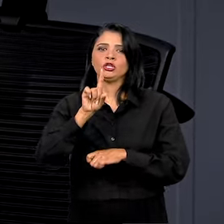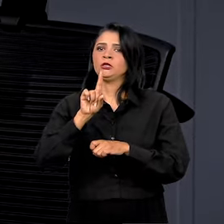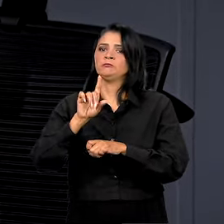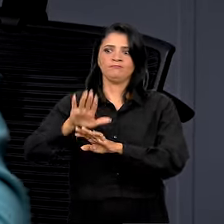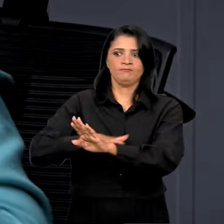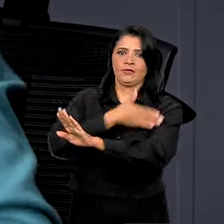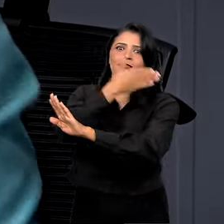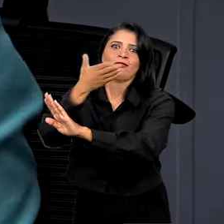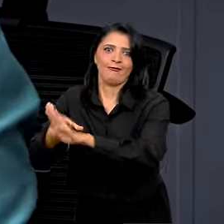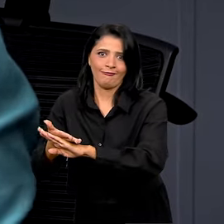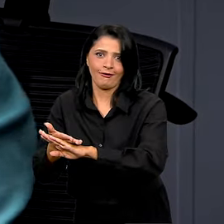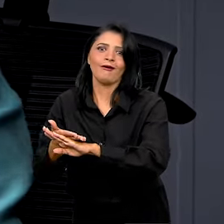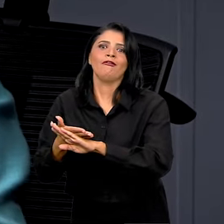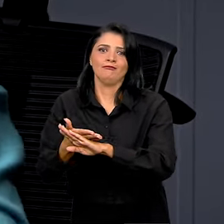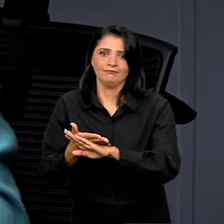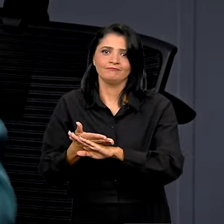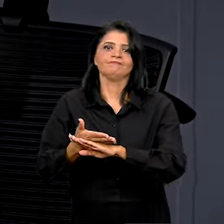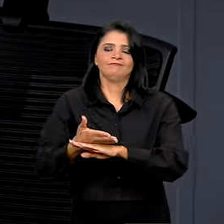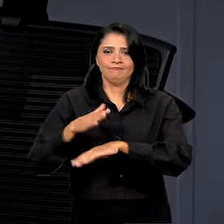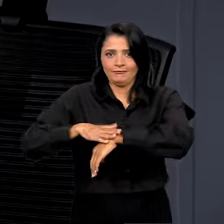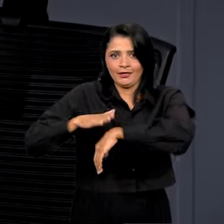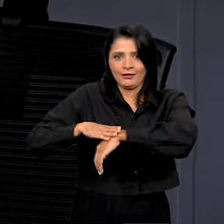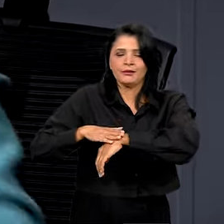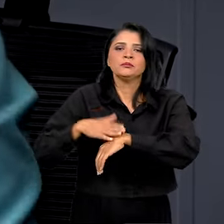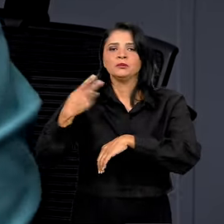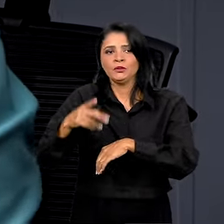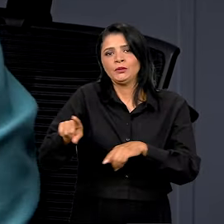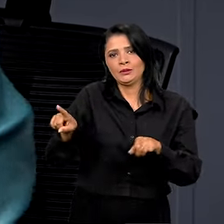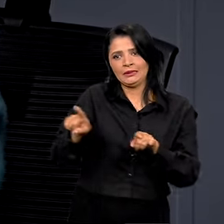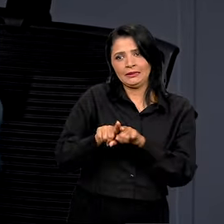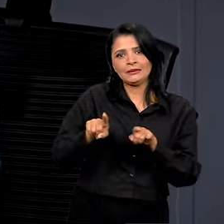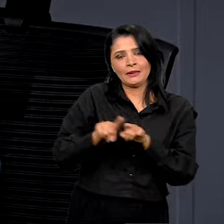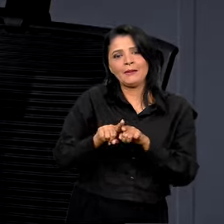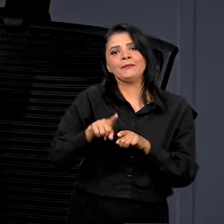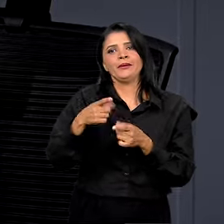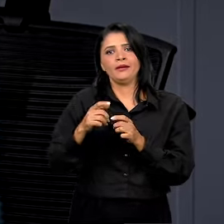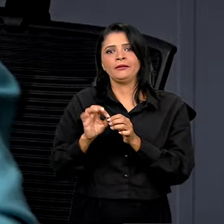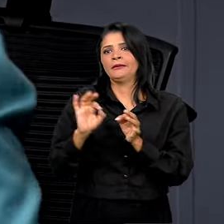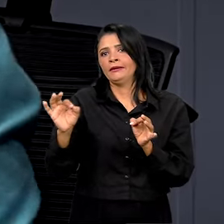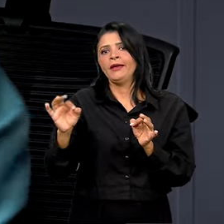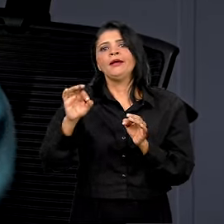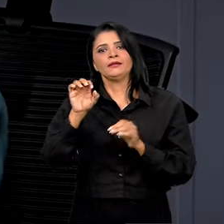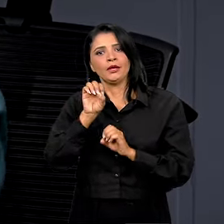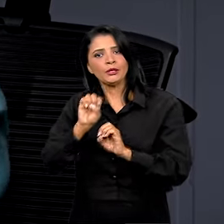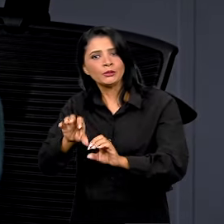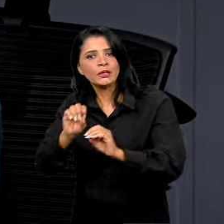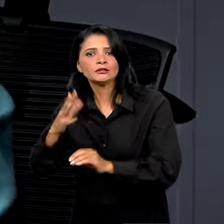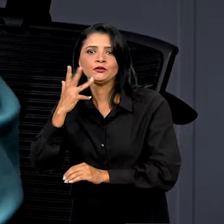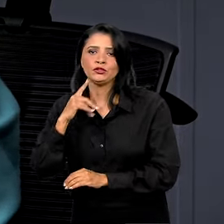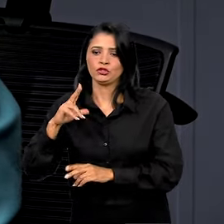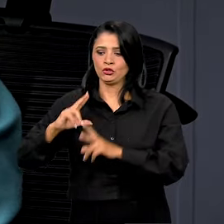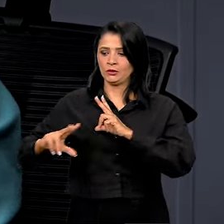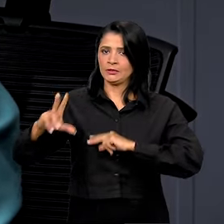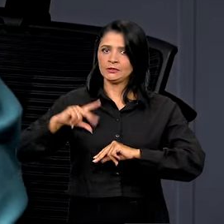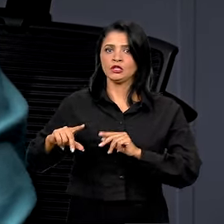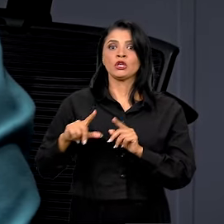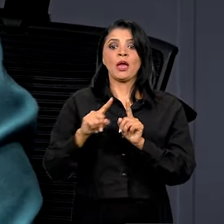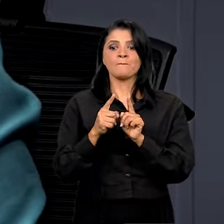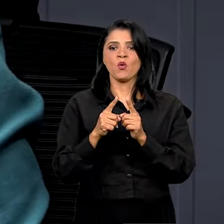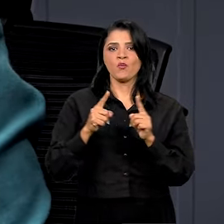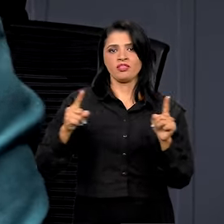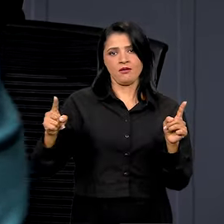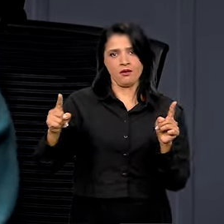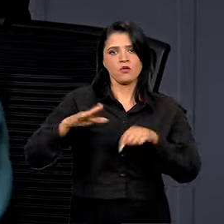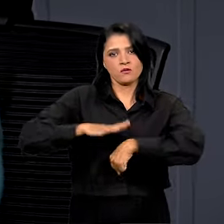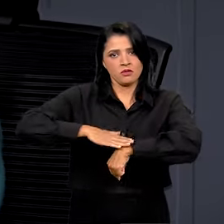integrais estamos falando da extensão eh da jornada integral na educação infantil e Adolescente em geral